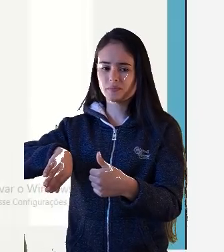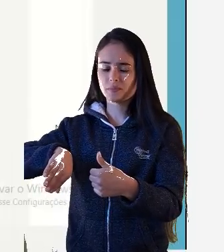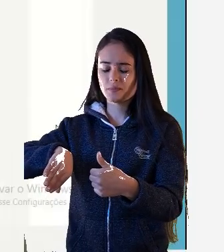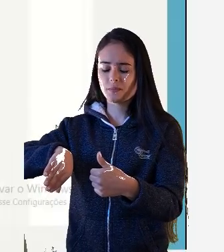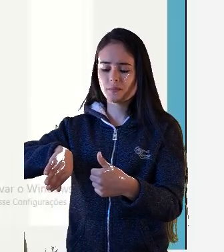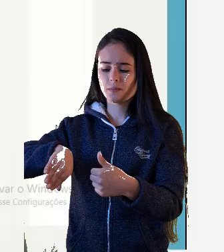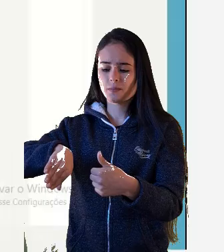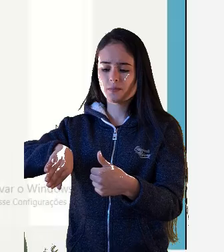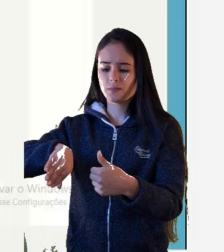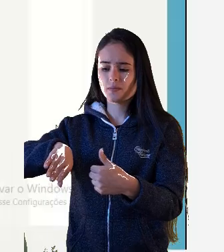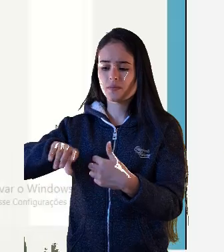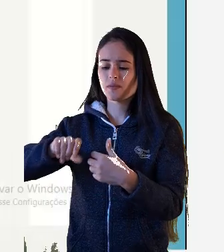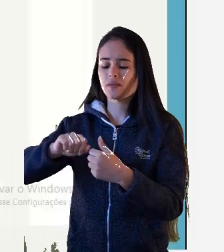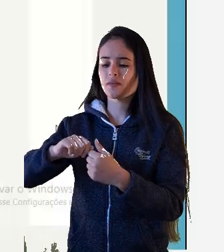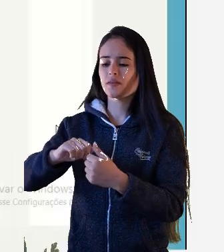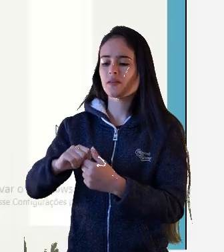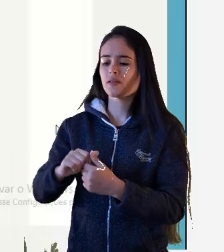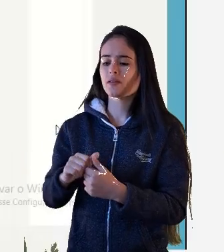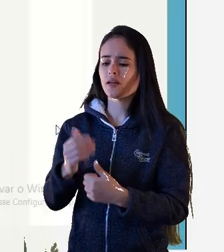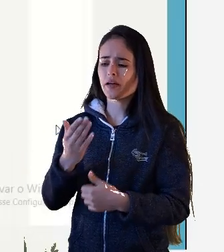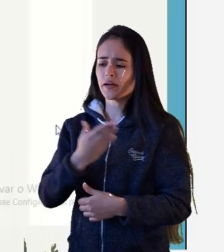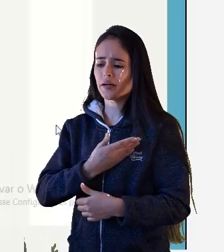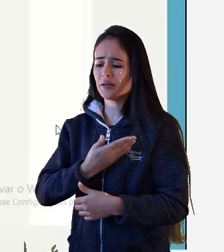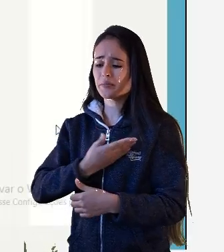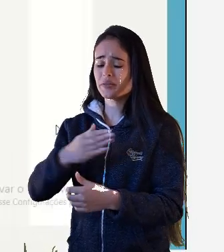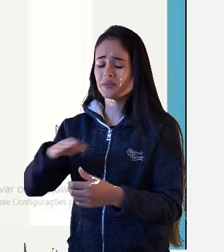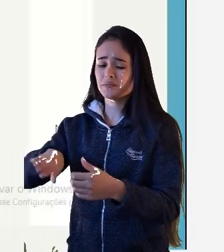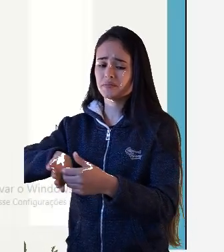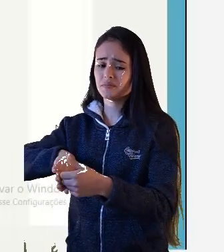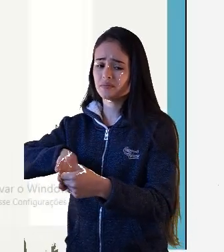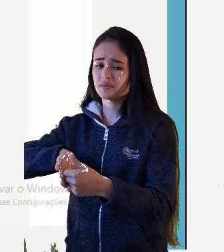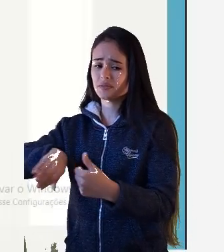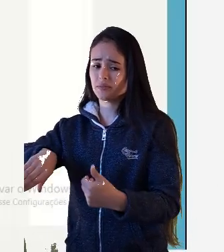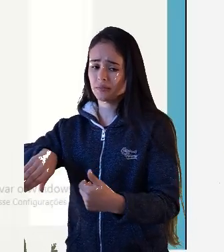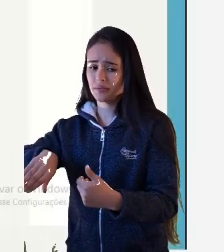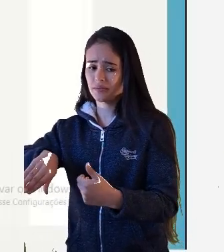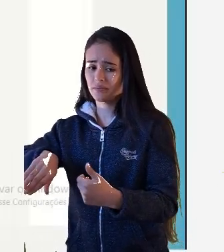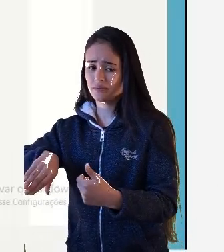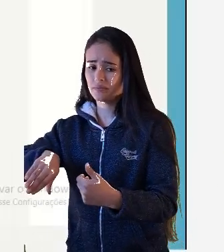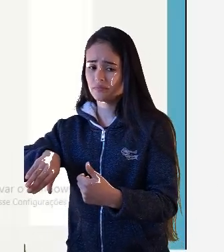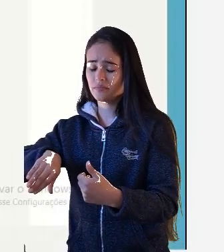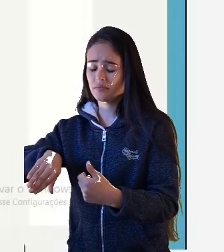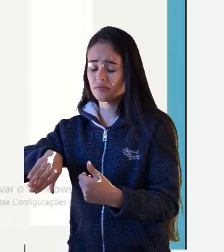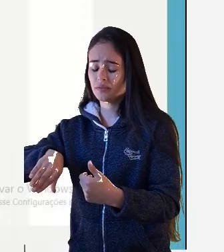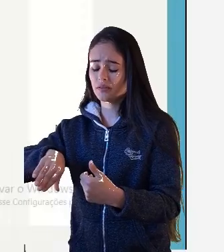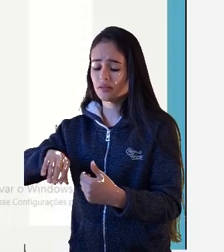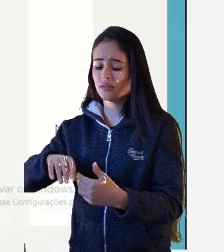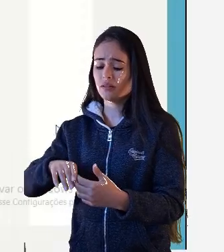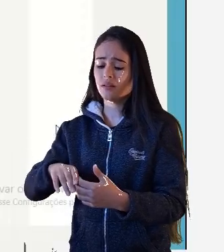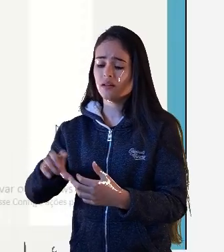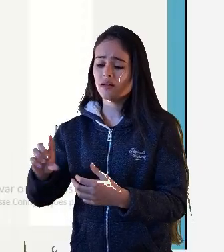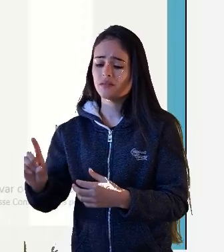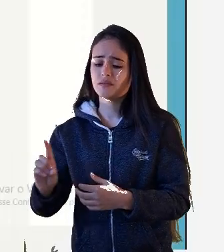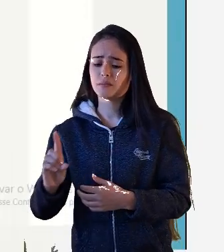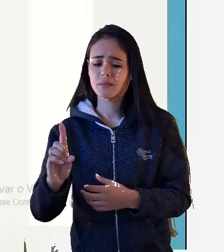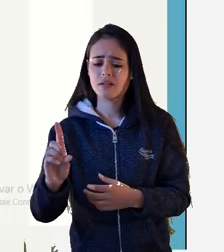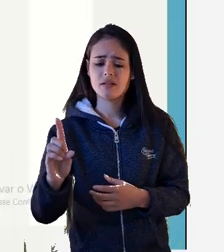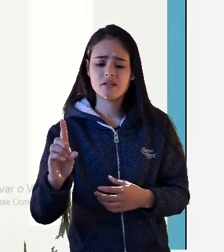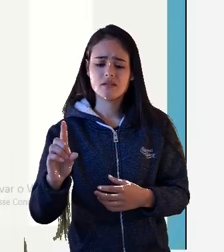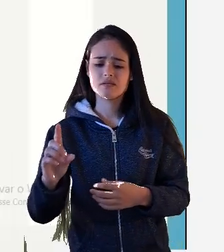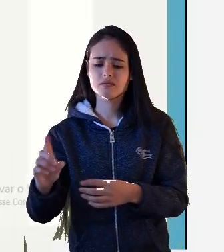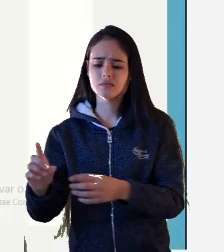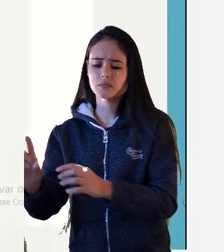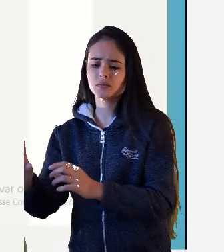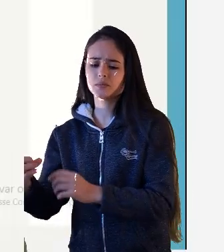De matriz africana. Mas os evangélicos eles também formam, né, uma parte muito importante